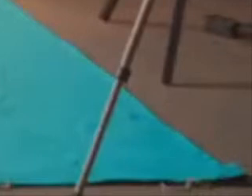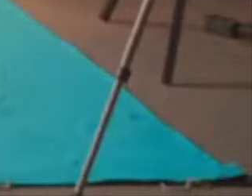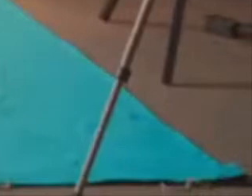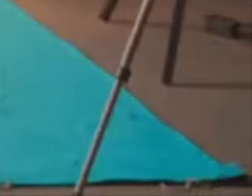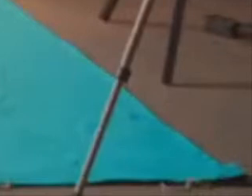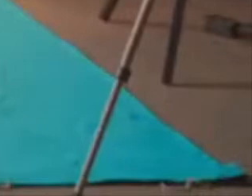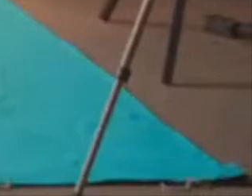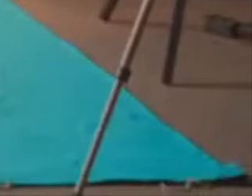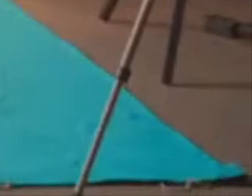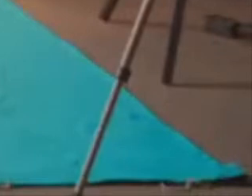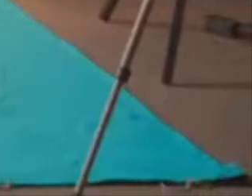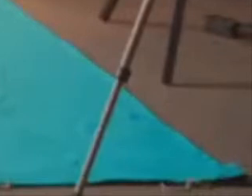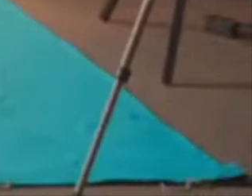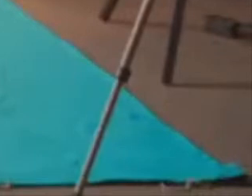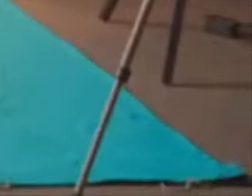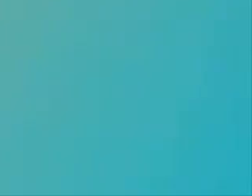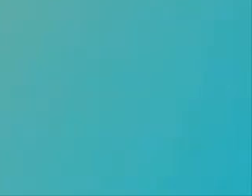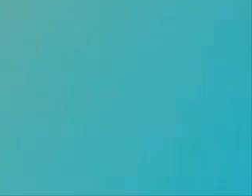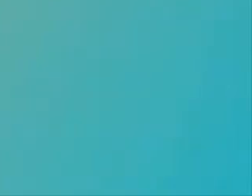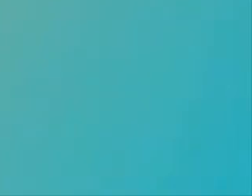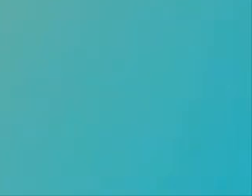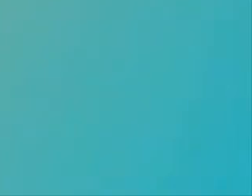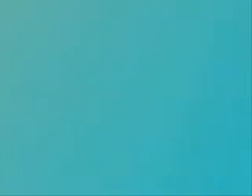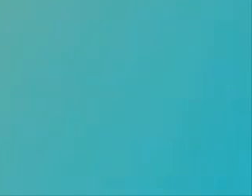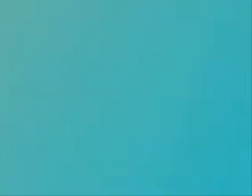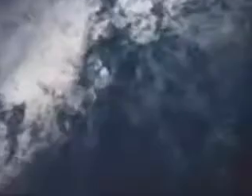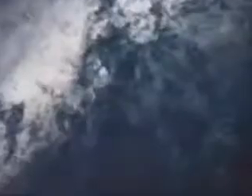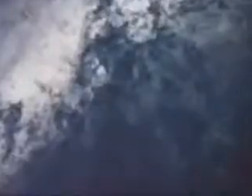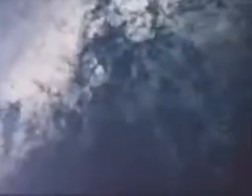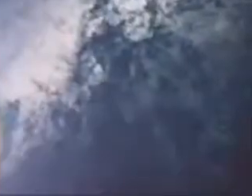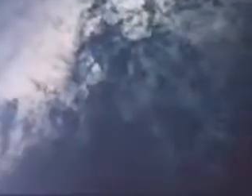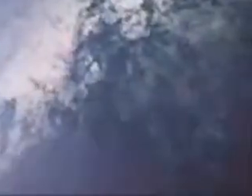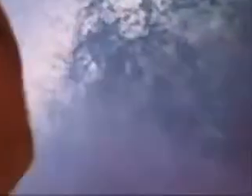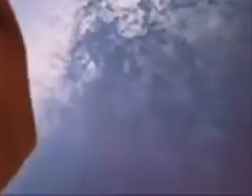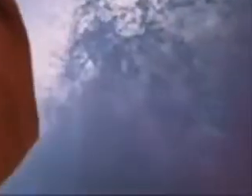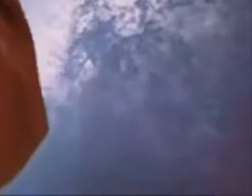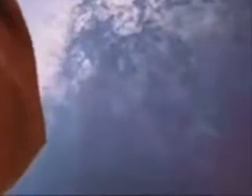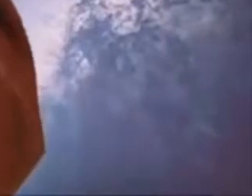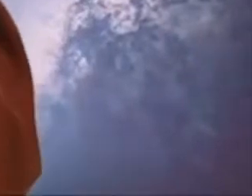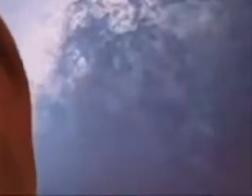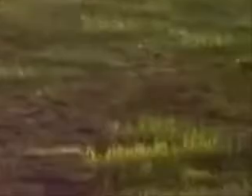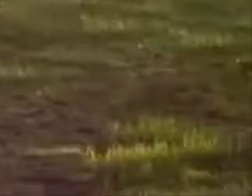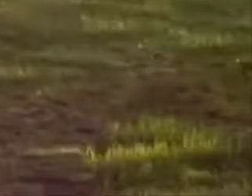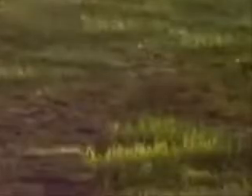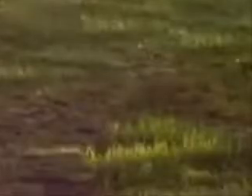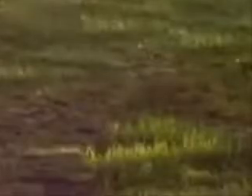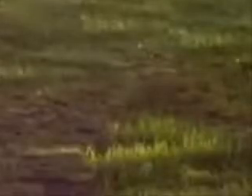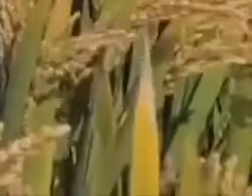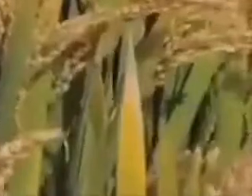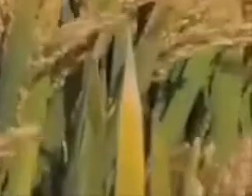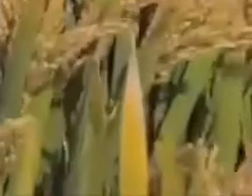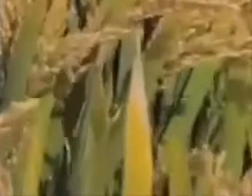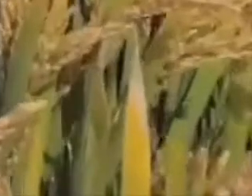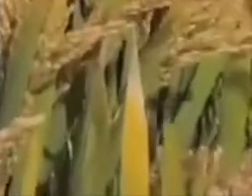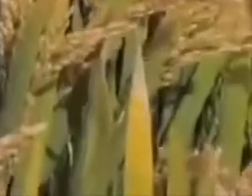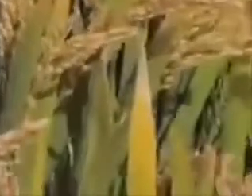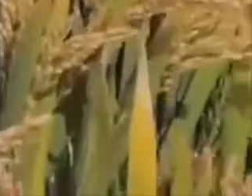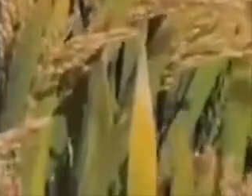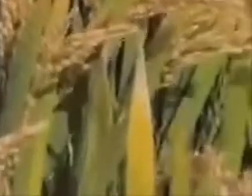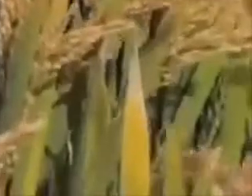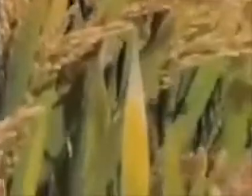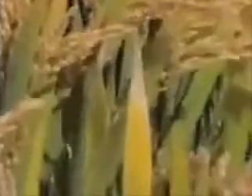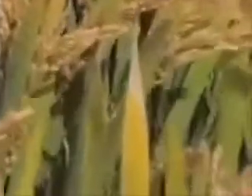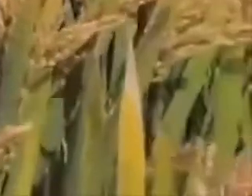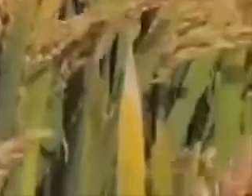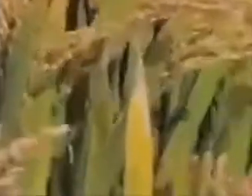da tecnologia, é isso que a TOTVS faz. Tudo. Que nem eu. É TOTVS, a maior empresa